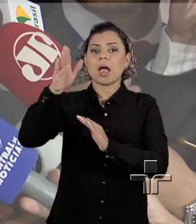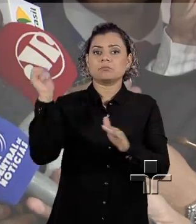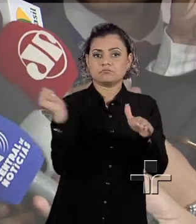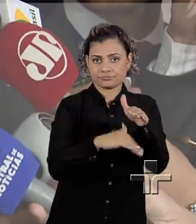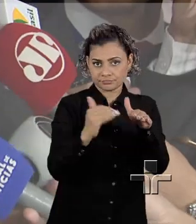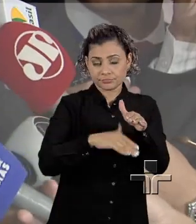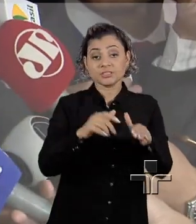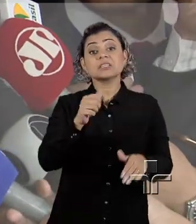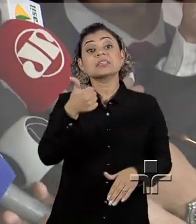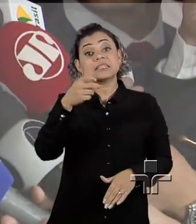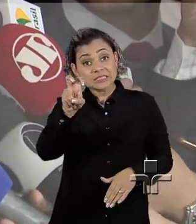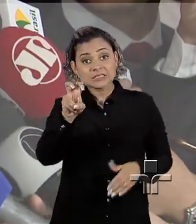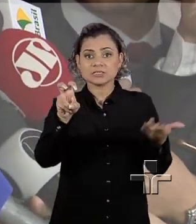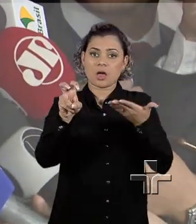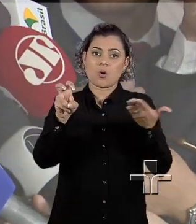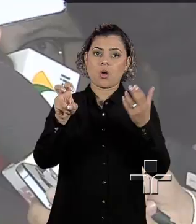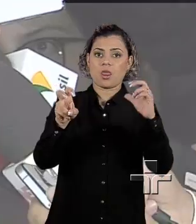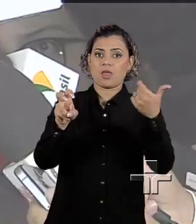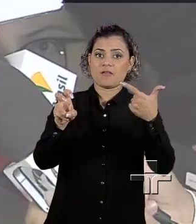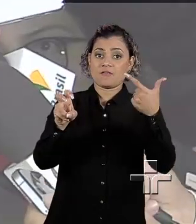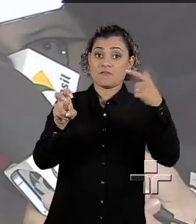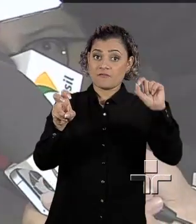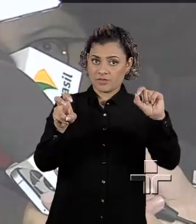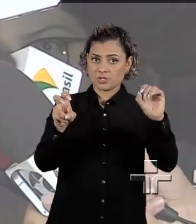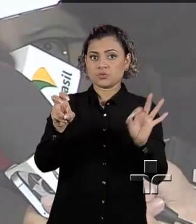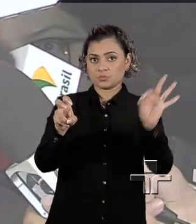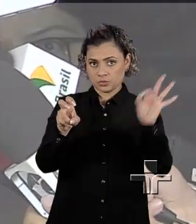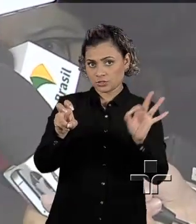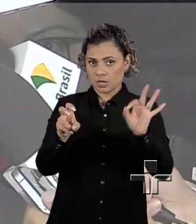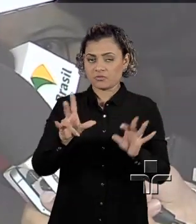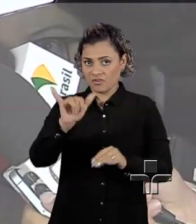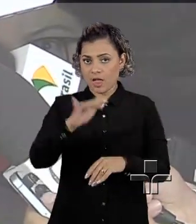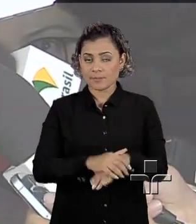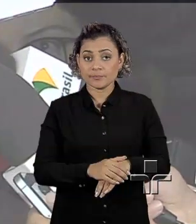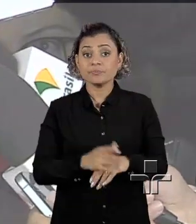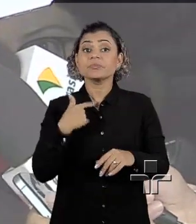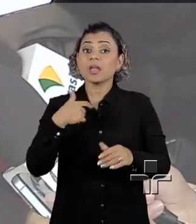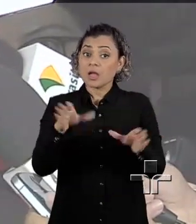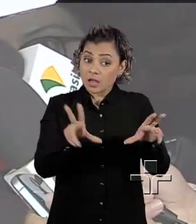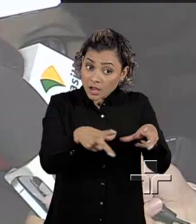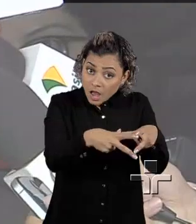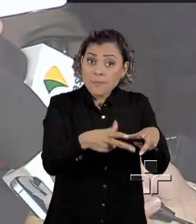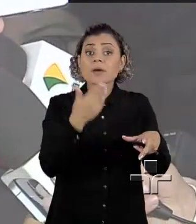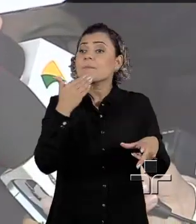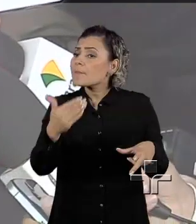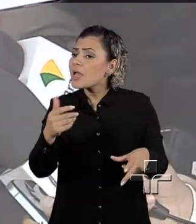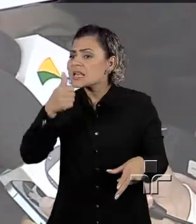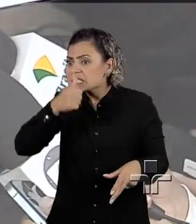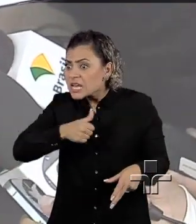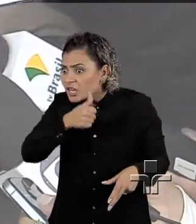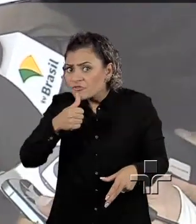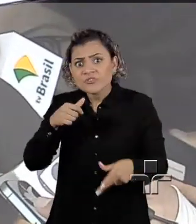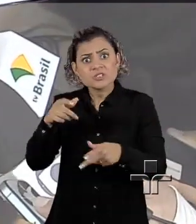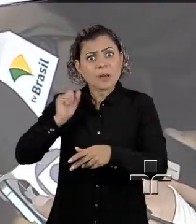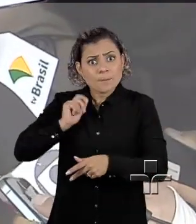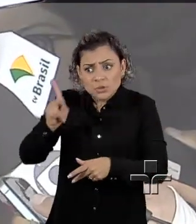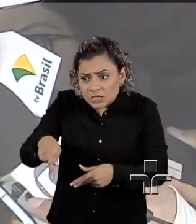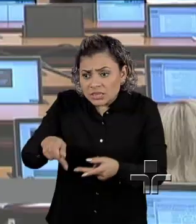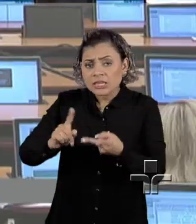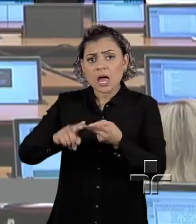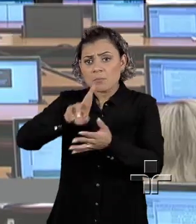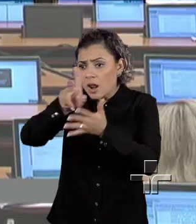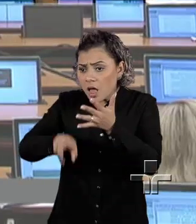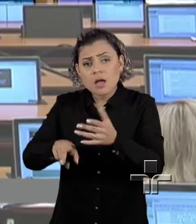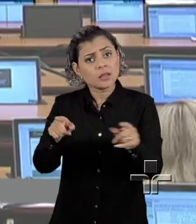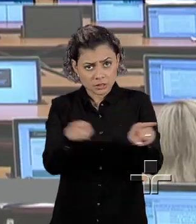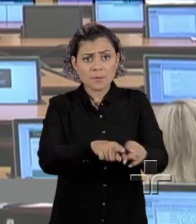que foi de 15% para 20%. A mesma Câmara que pede sacrifício de trabalhadores e aposentados, pede também sacrifícios de banqueiros.